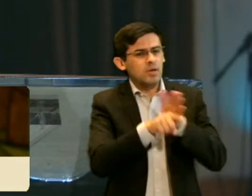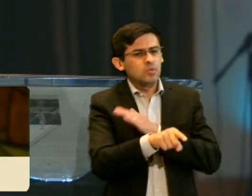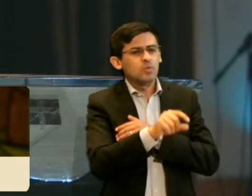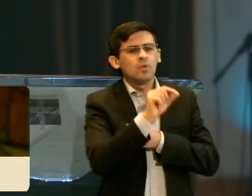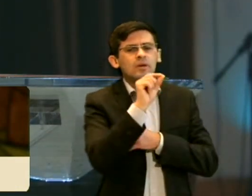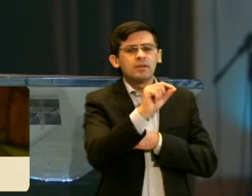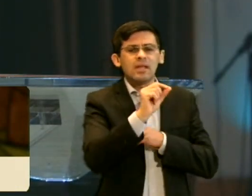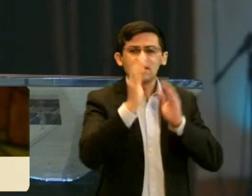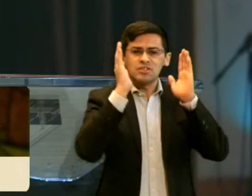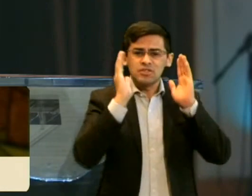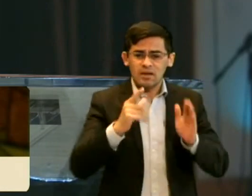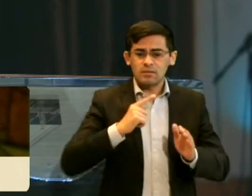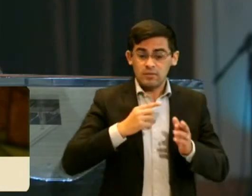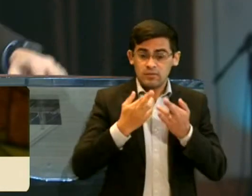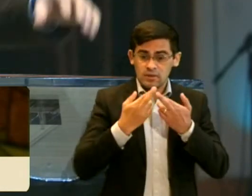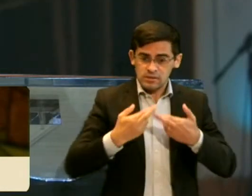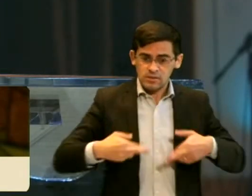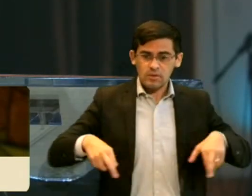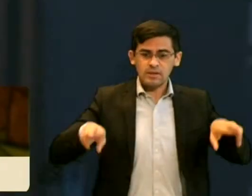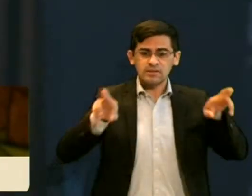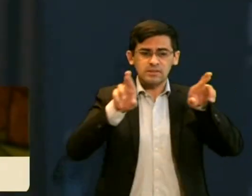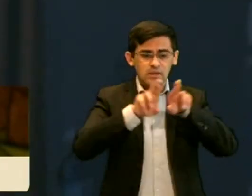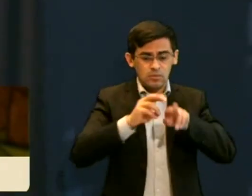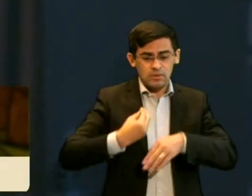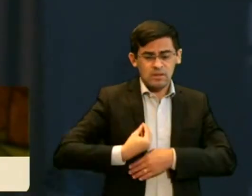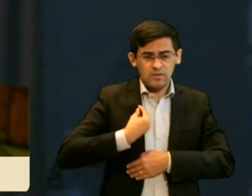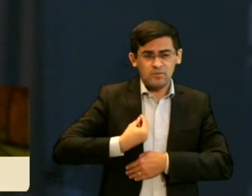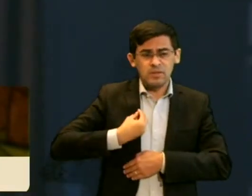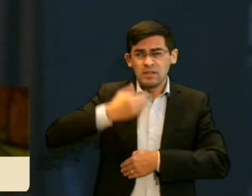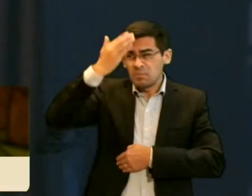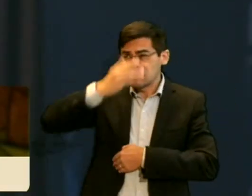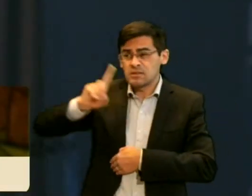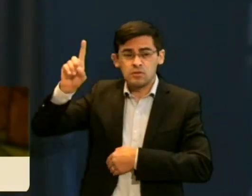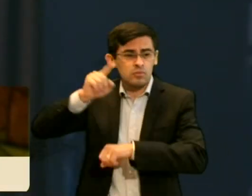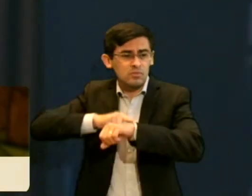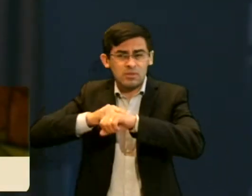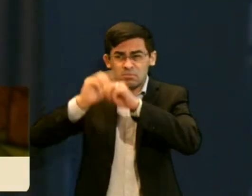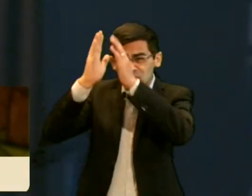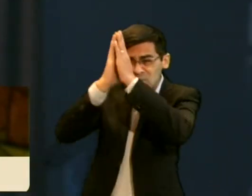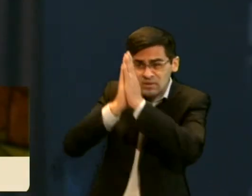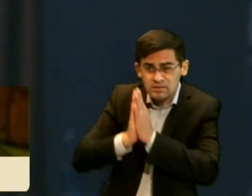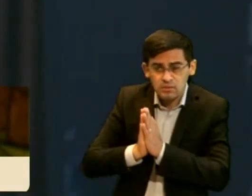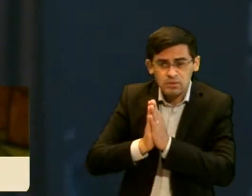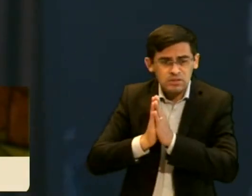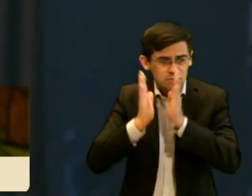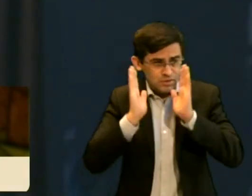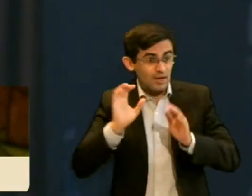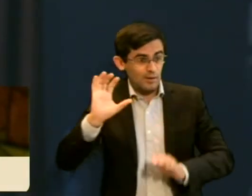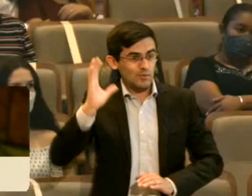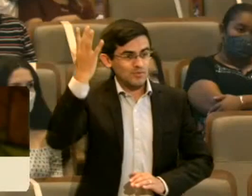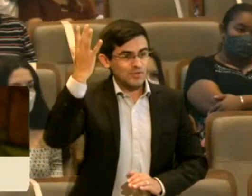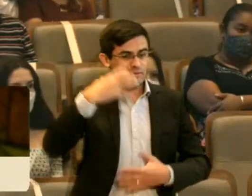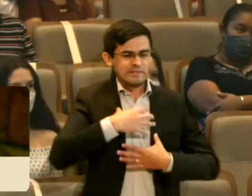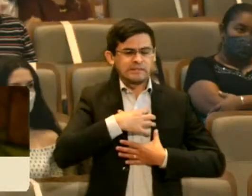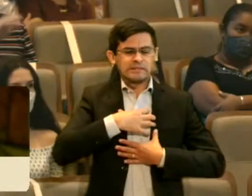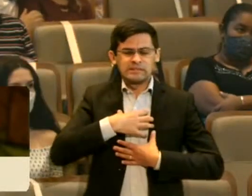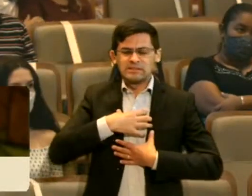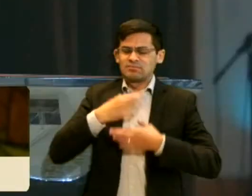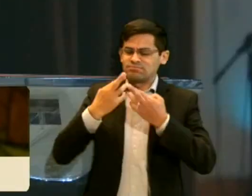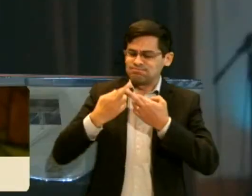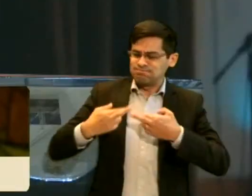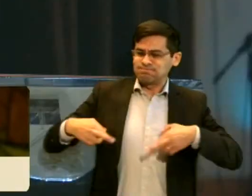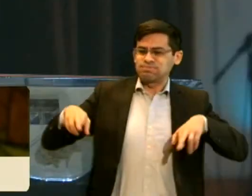renovado na presença de Deus durante um tempo de adoração? Levanta a mão, deixa eu ver. Quantas